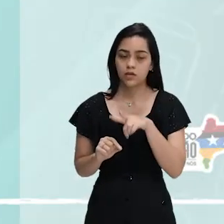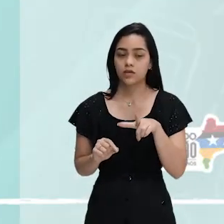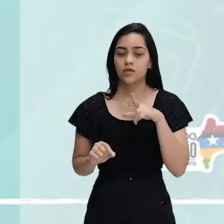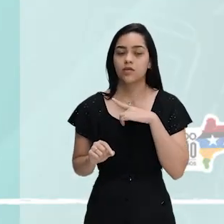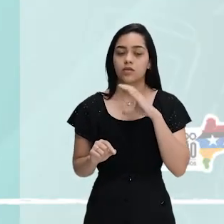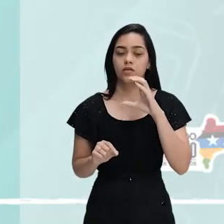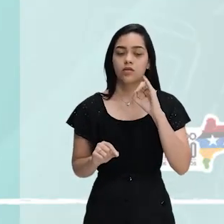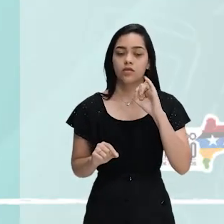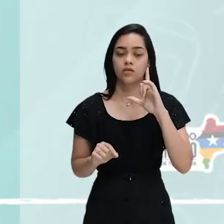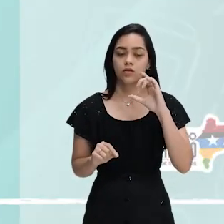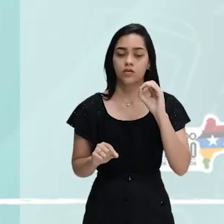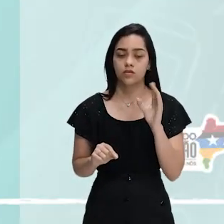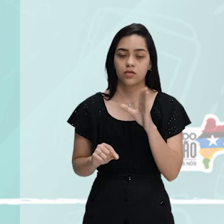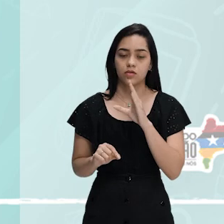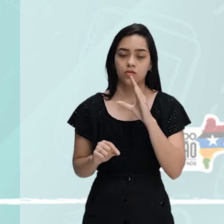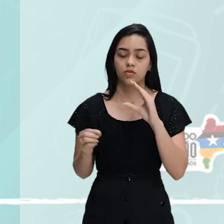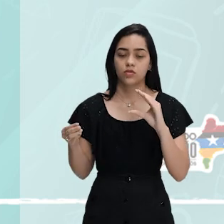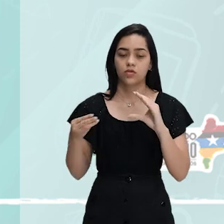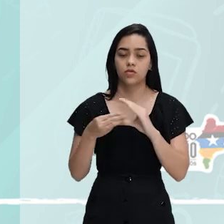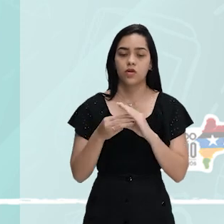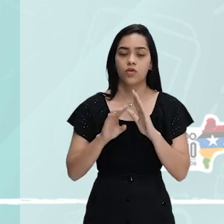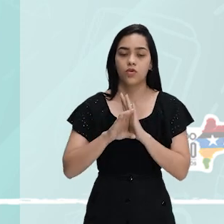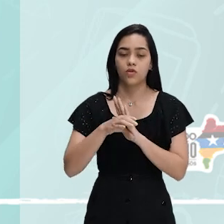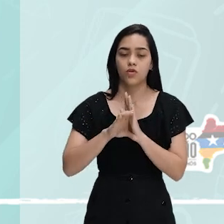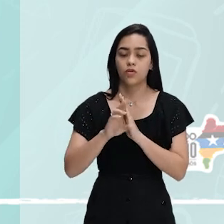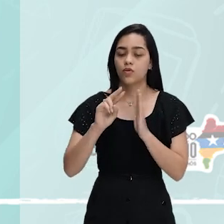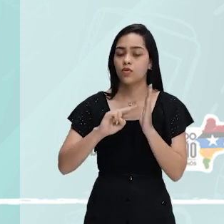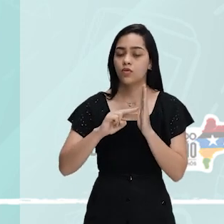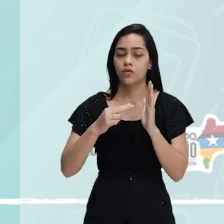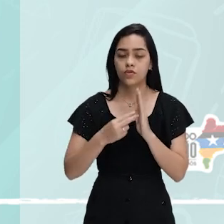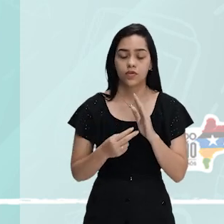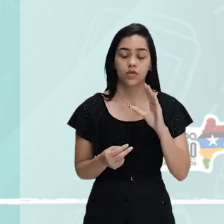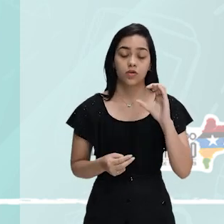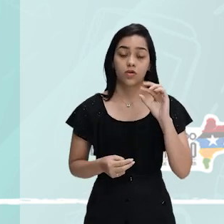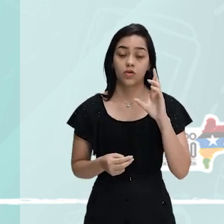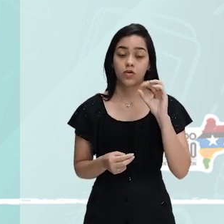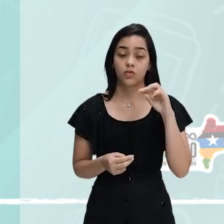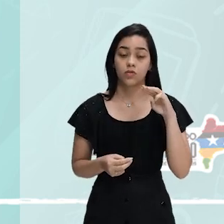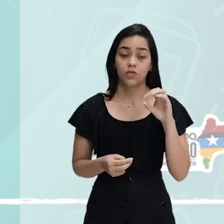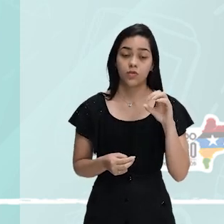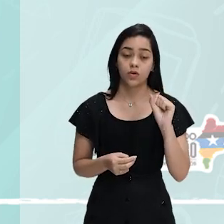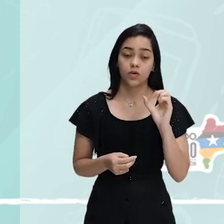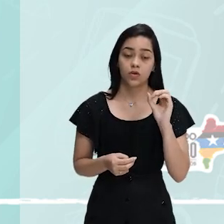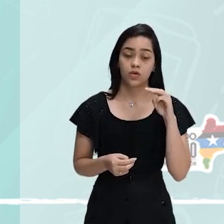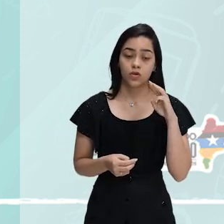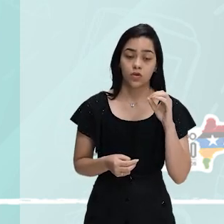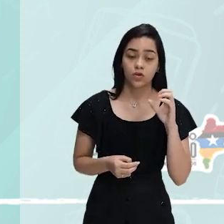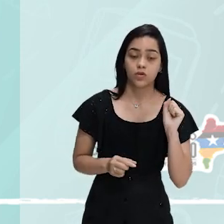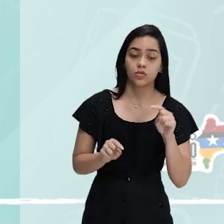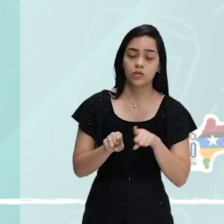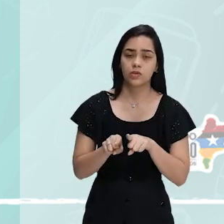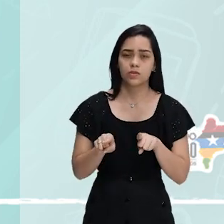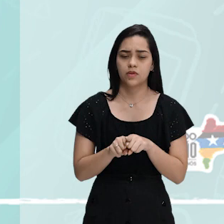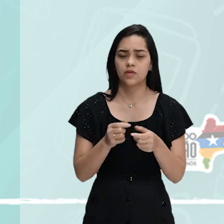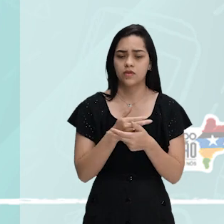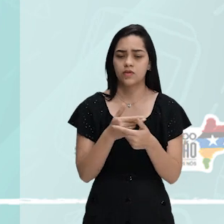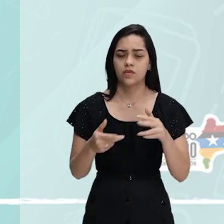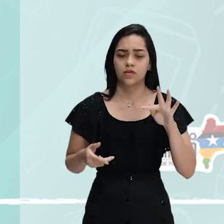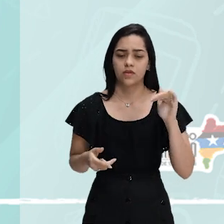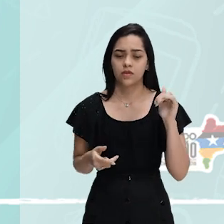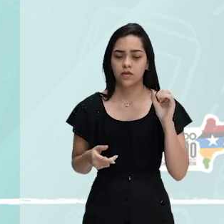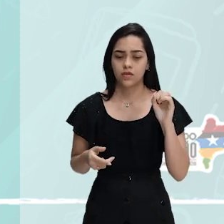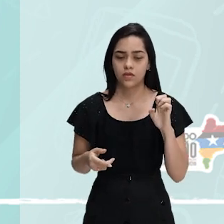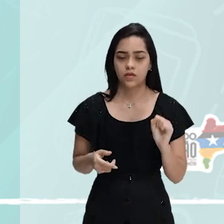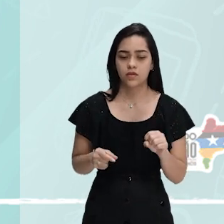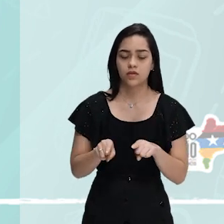ciclo celular, o conceito, né? O que é cromossomo, as fases do ciclo celular, o estudo